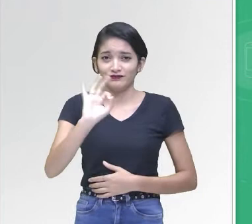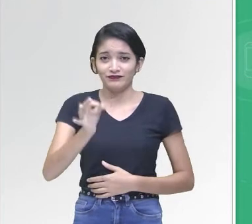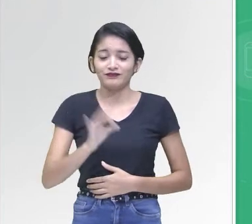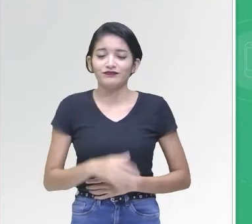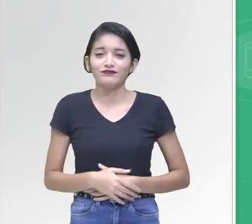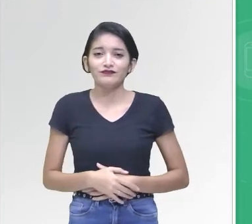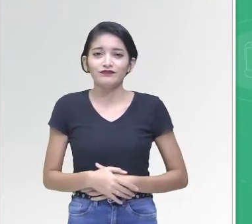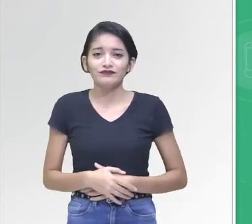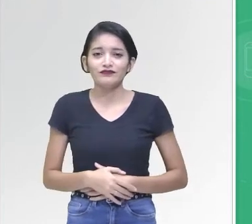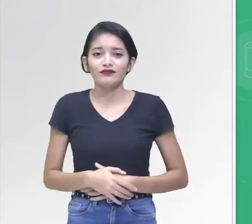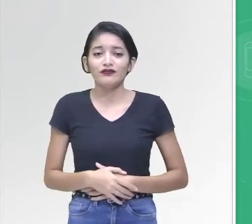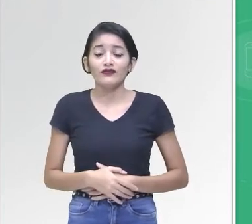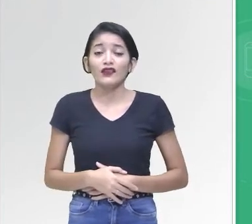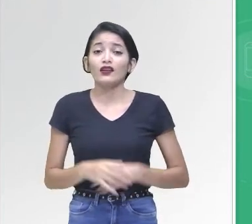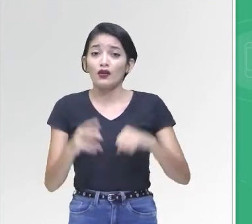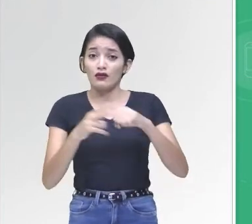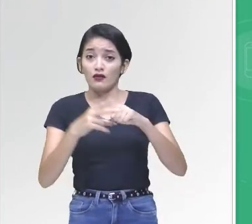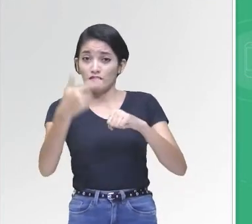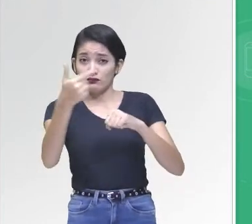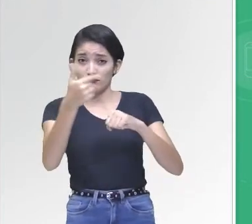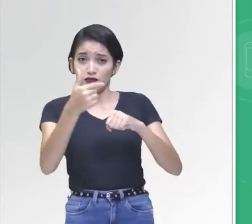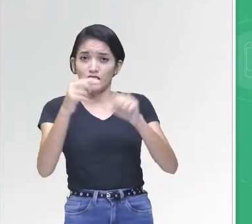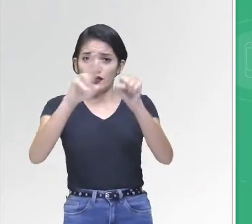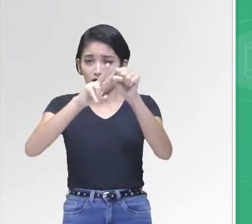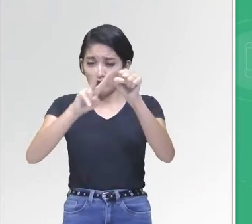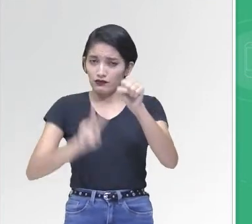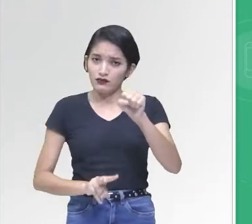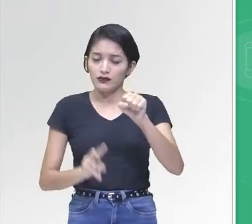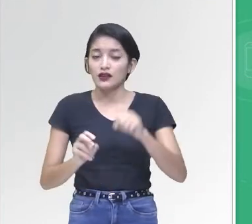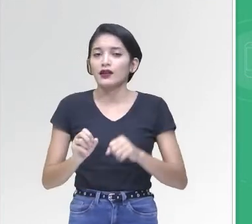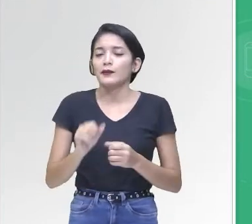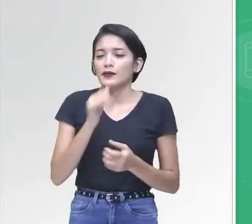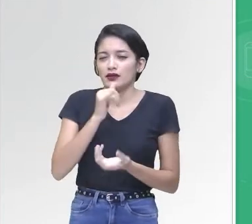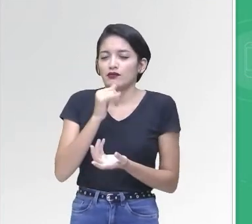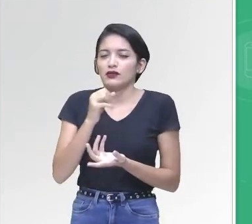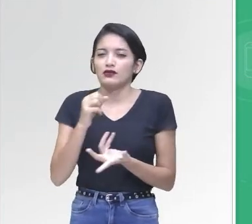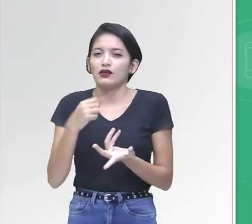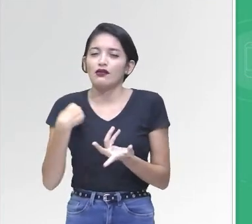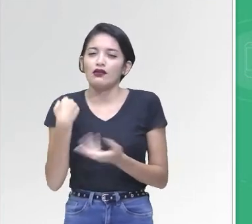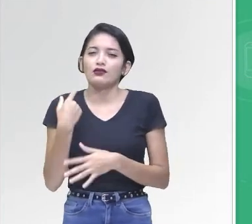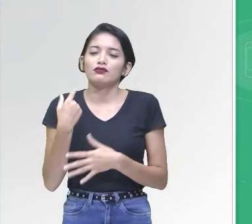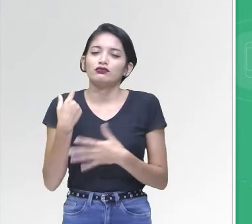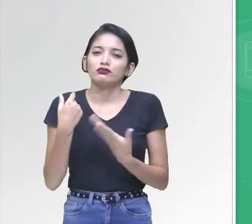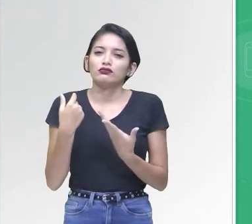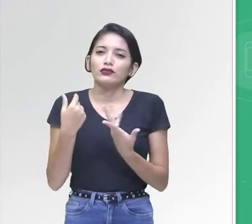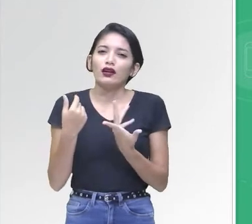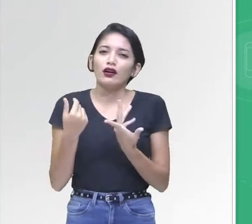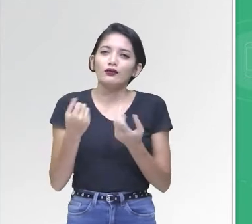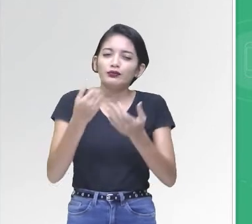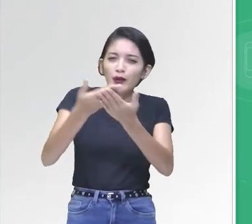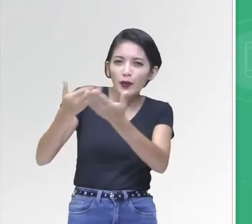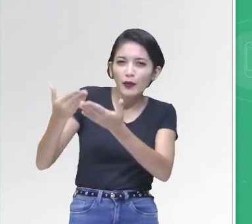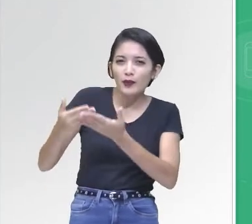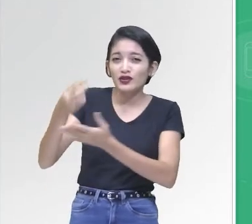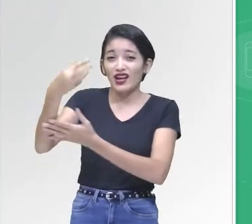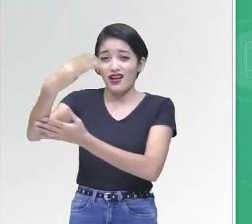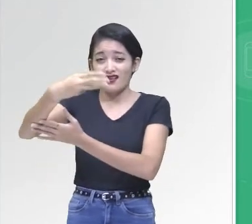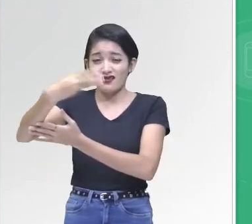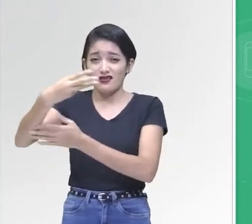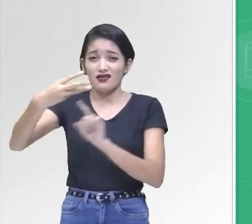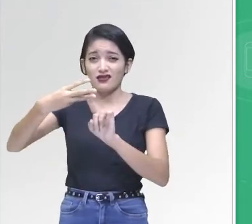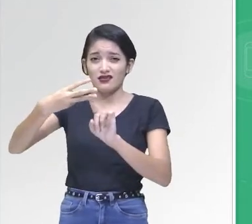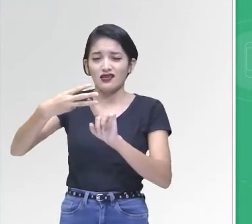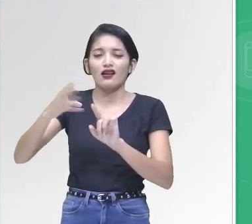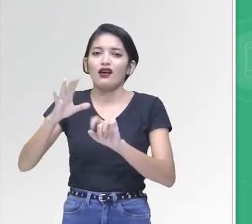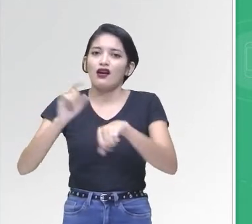E esse é o verbo da segunda conjugação. Se nós formos trabalhar a terceira conjugação, veja, o tempo está